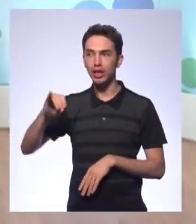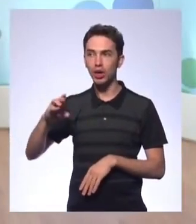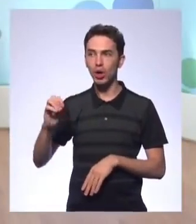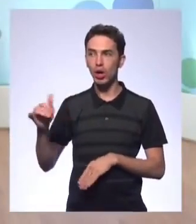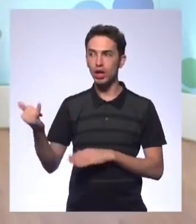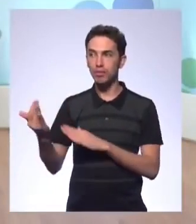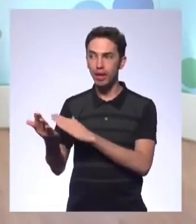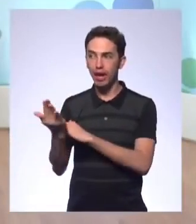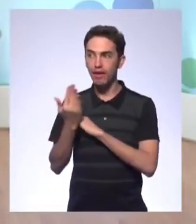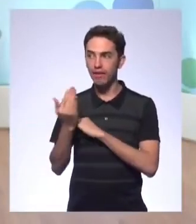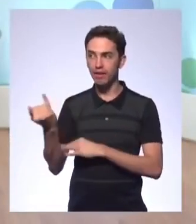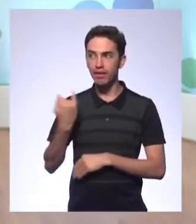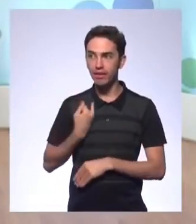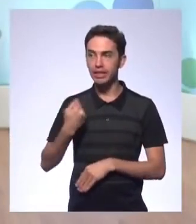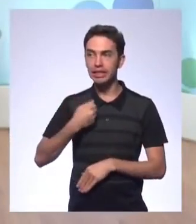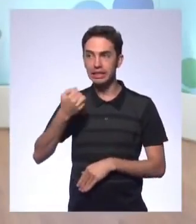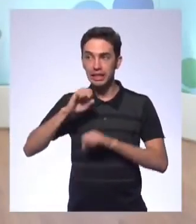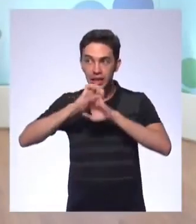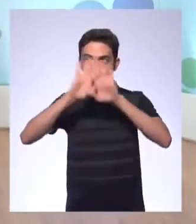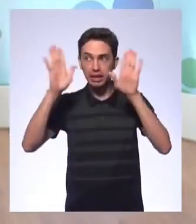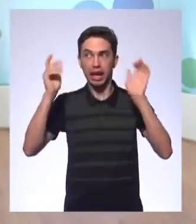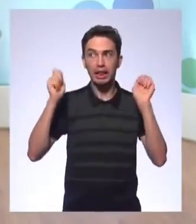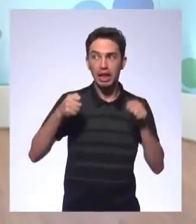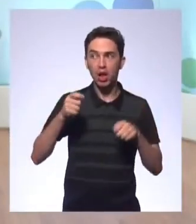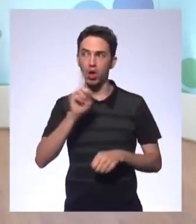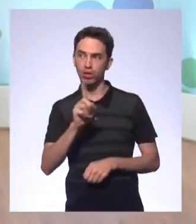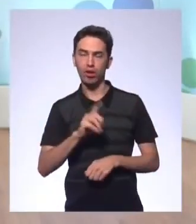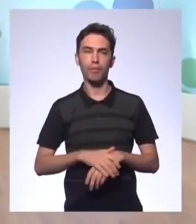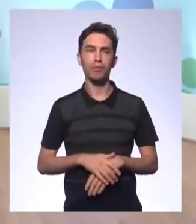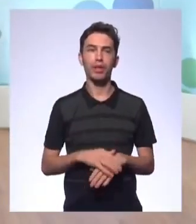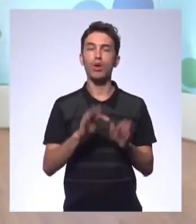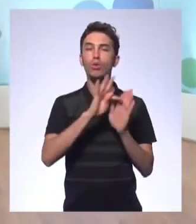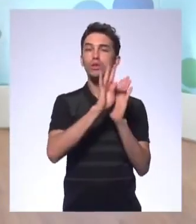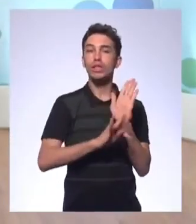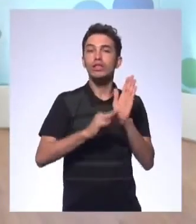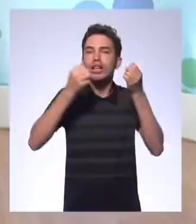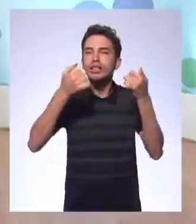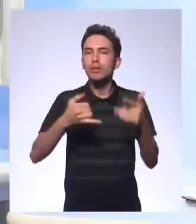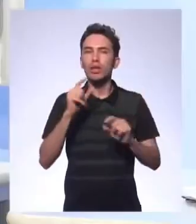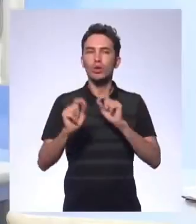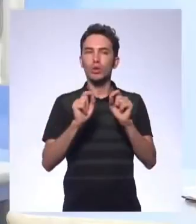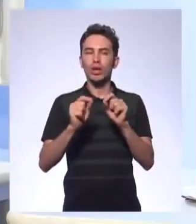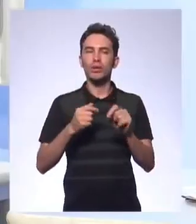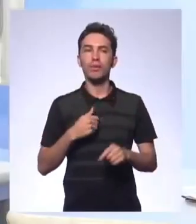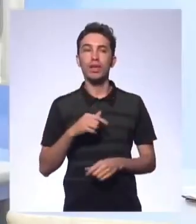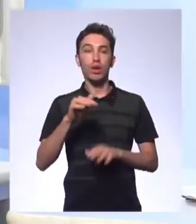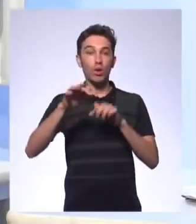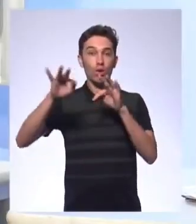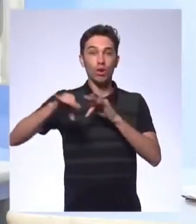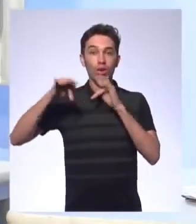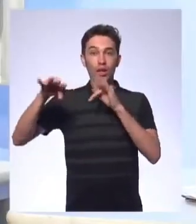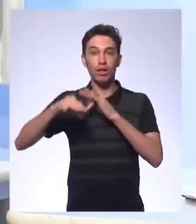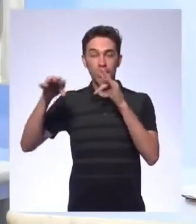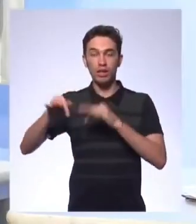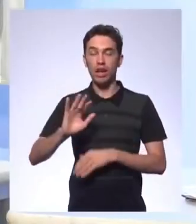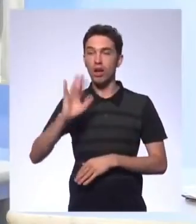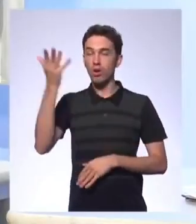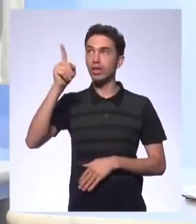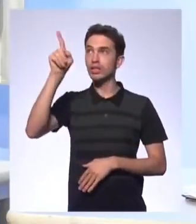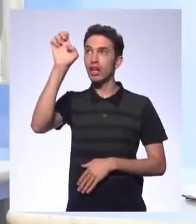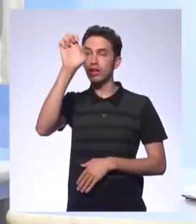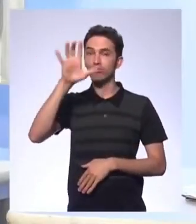se precisar a gente volta. Okay. Está bem? Então, o texto está falando o seguinte. O feudalismo ele acontece em uma parte da